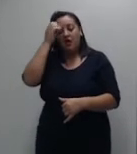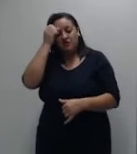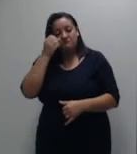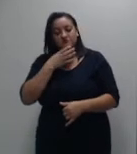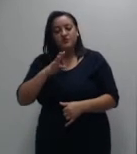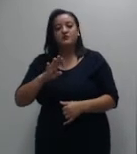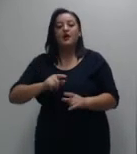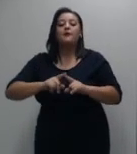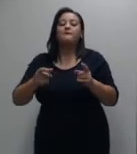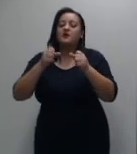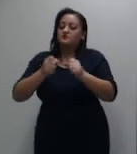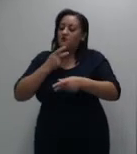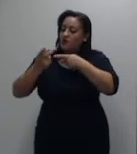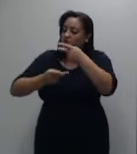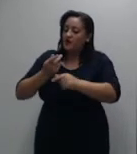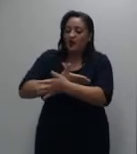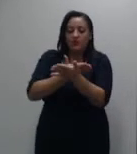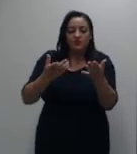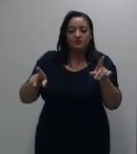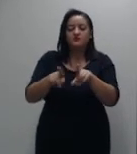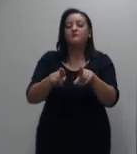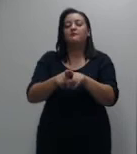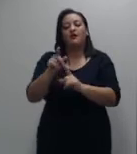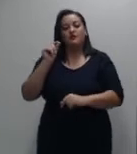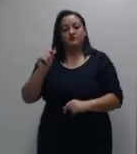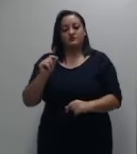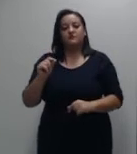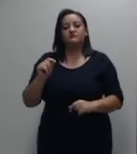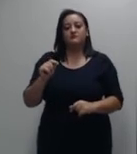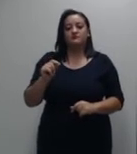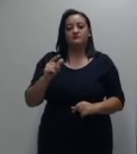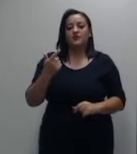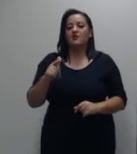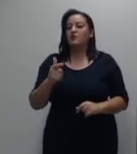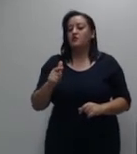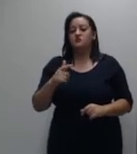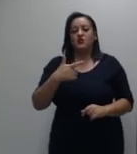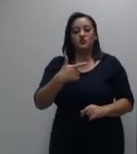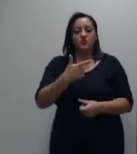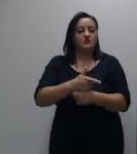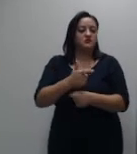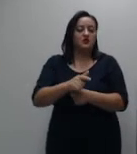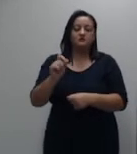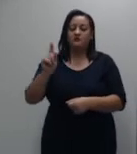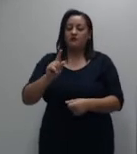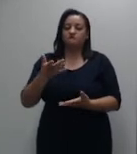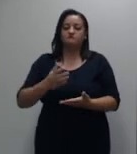a vossa excelência e os demais não tem dois anos obrigado